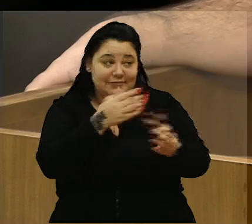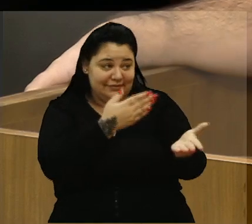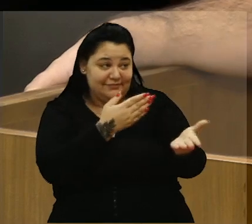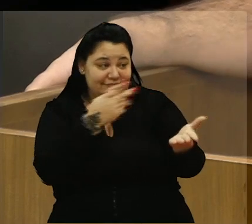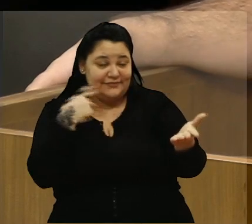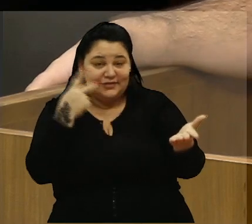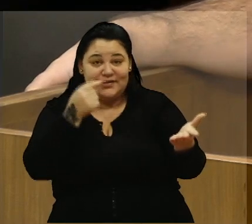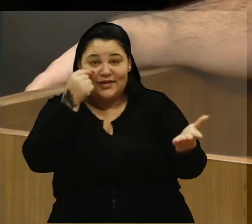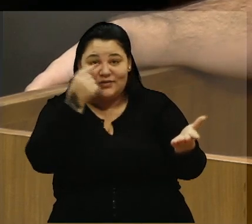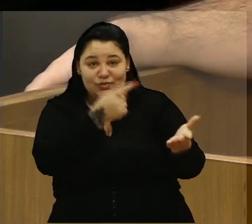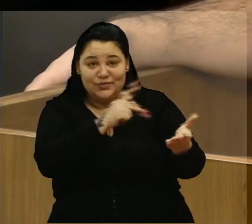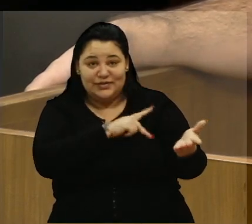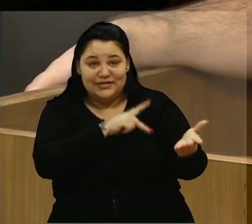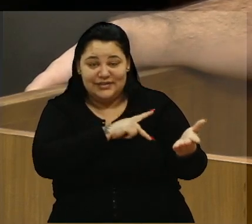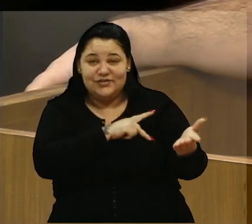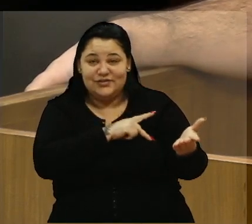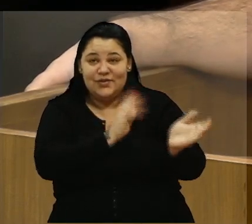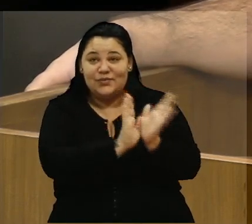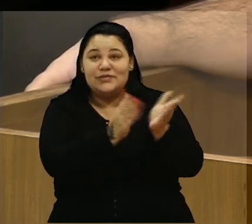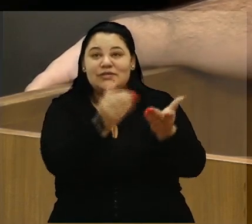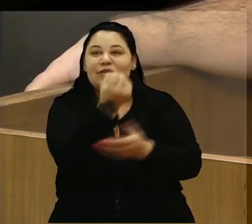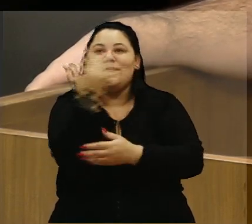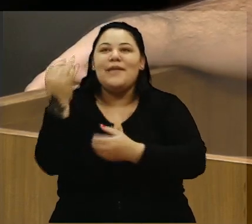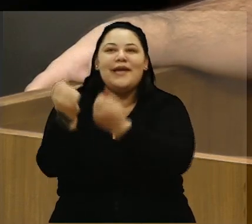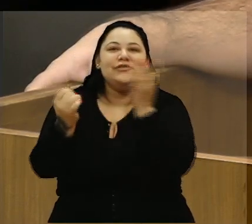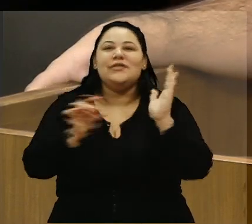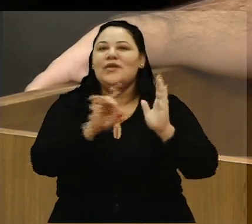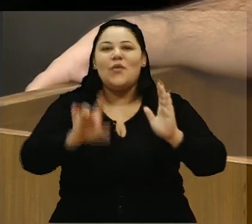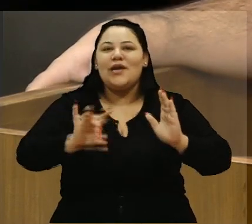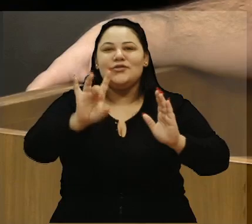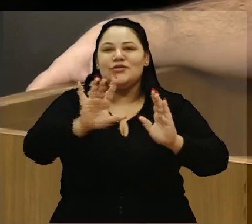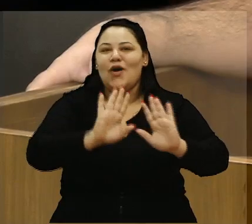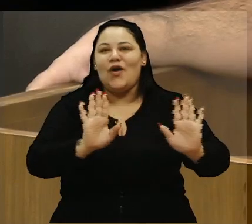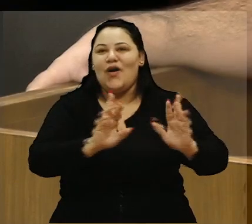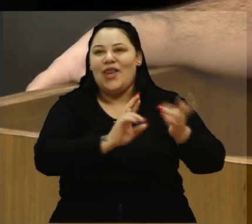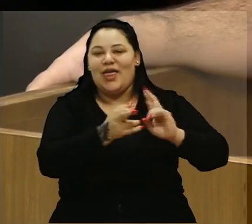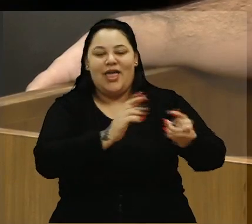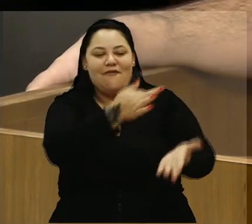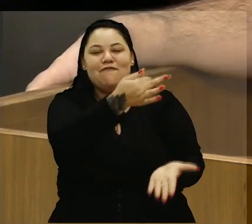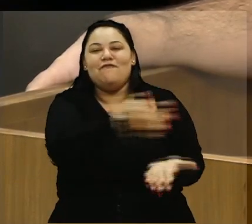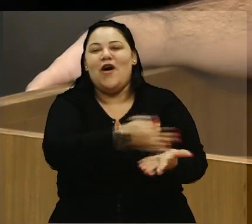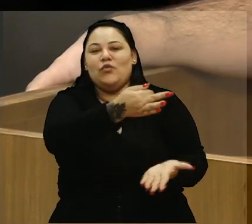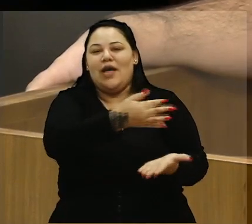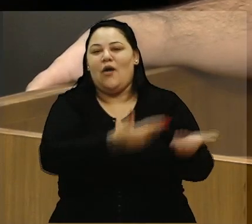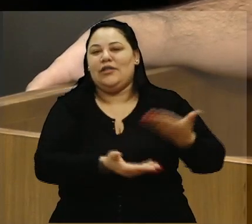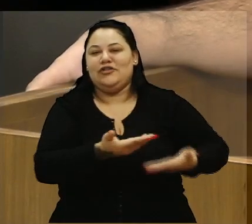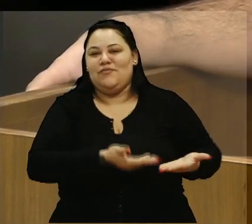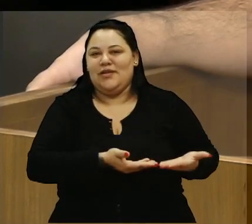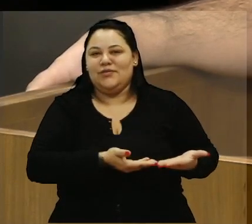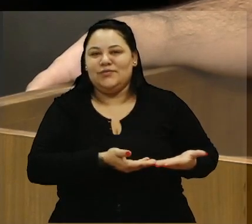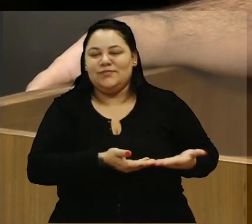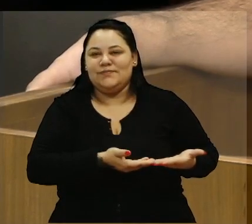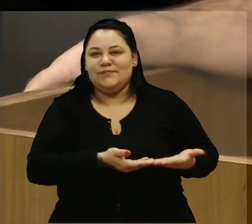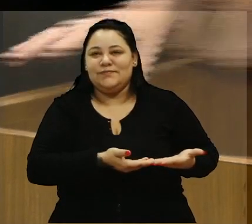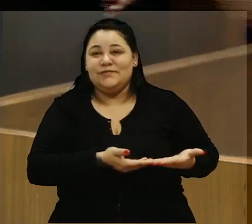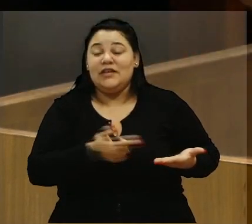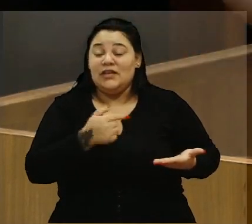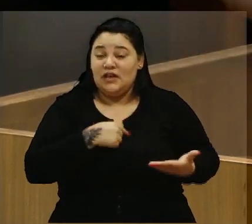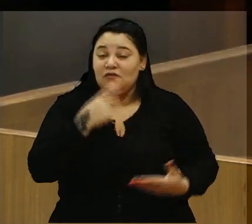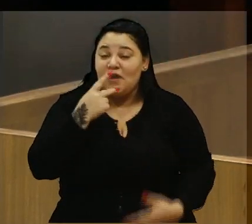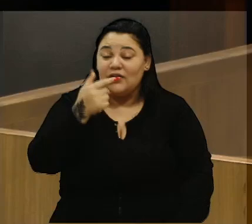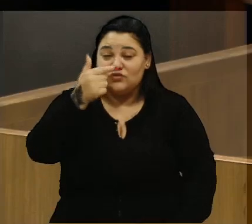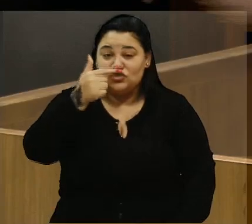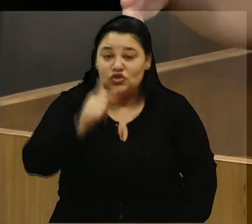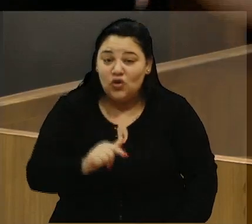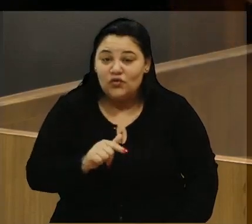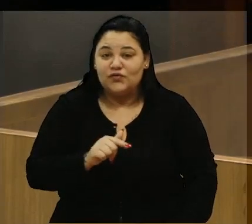senhor, enquanto presidente da Comissão do Meio Ambiente, não é somente a questão de faltar. E eu volto a dizer